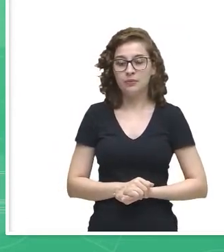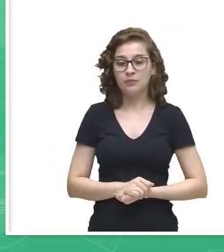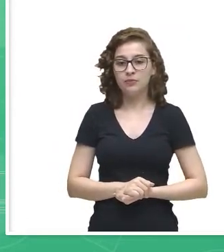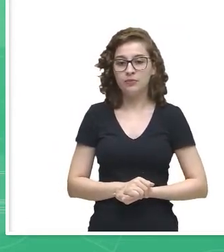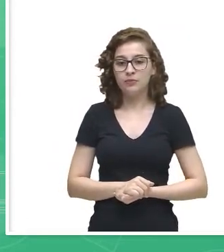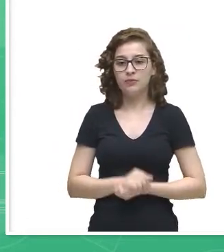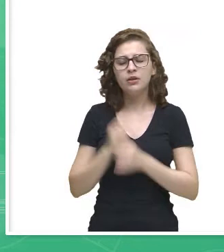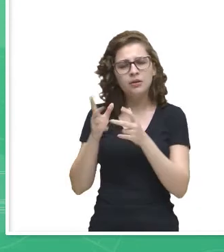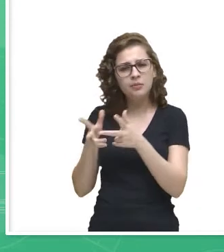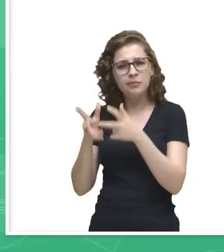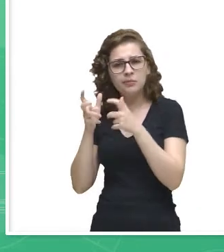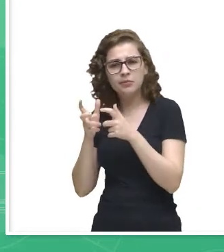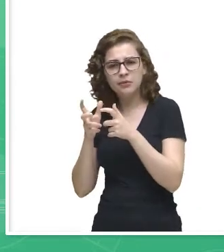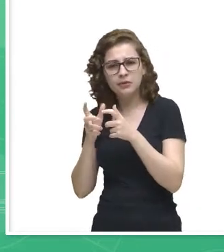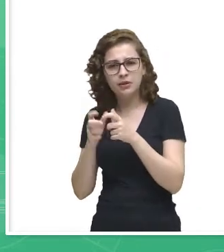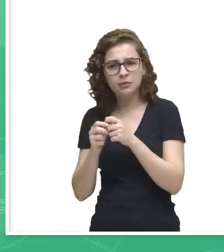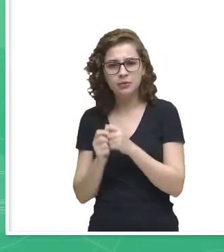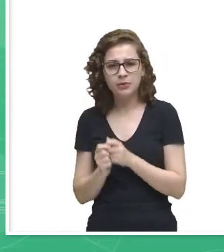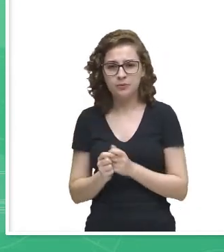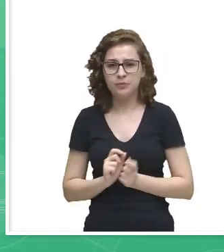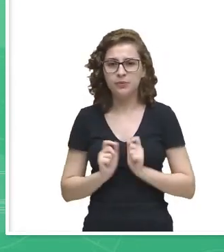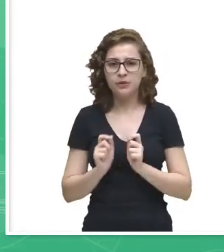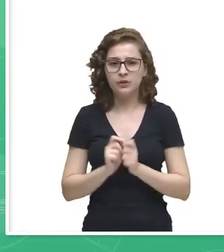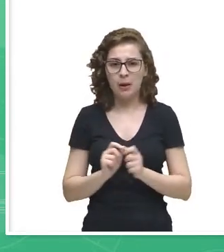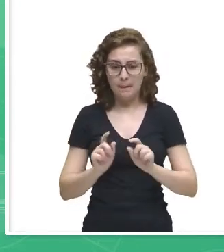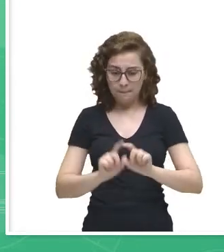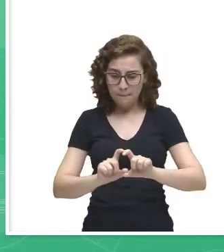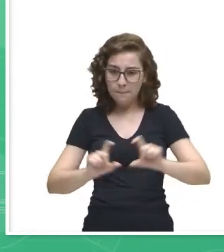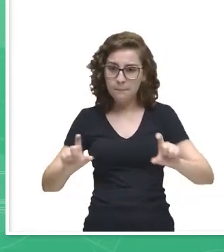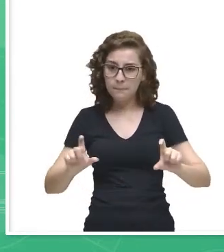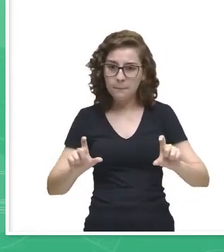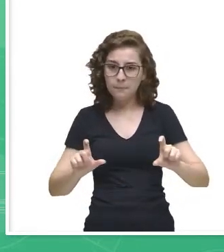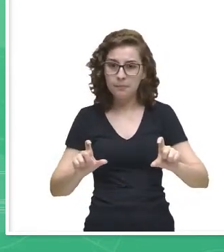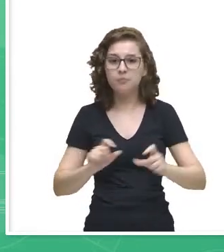finalzinho da imagem a gente tem a palavra